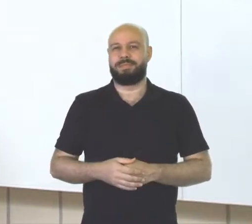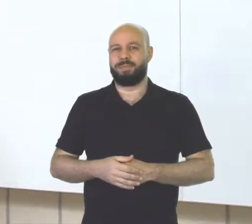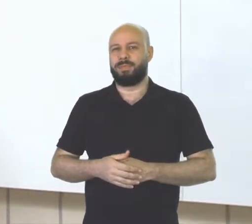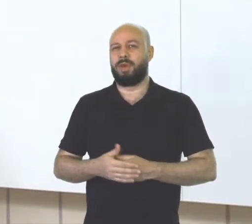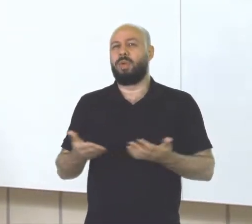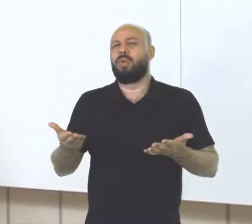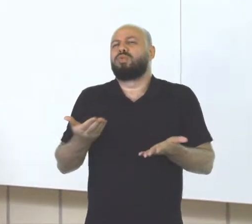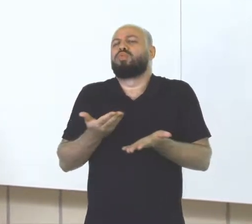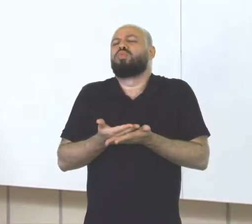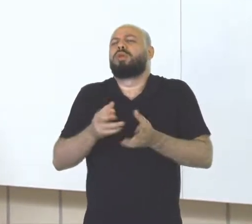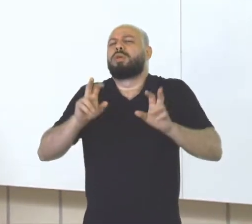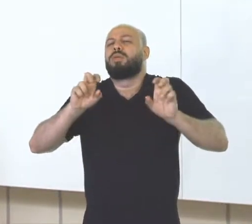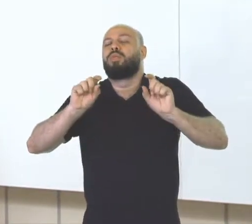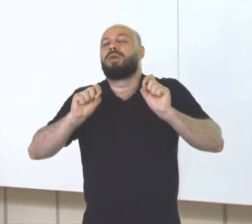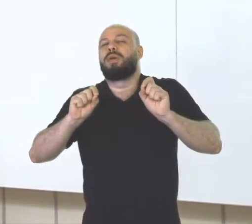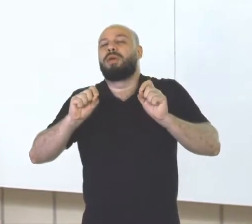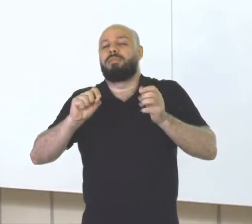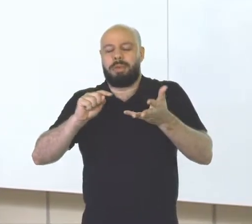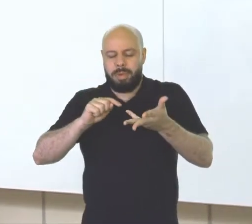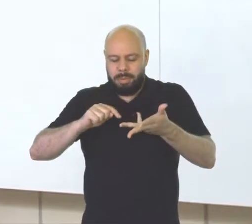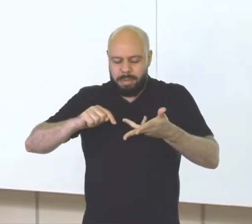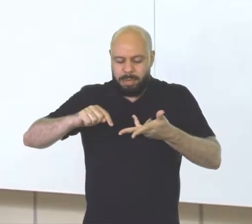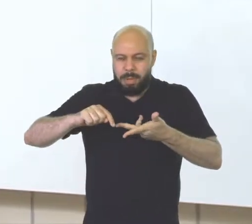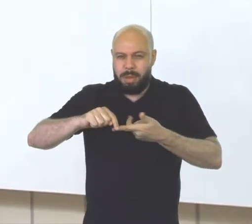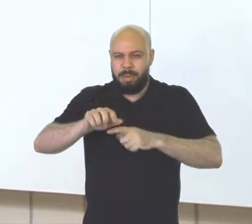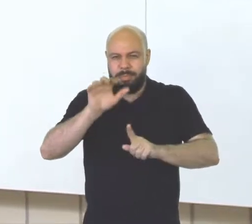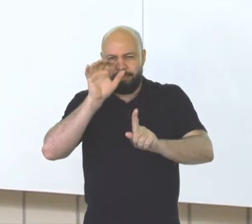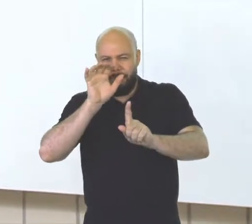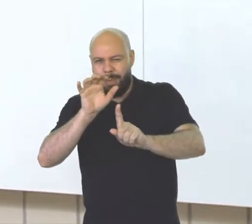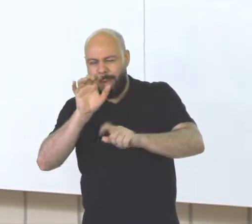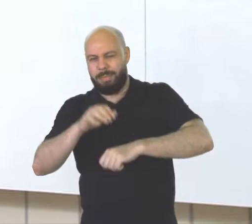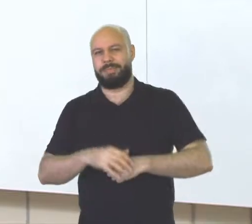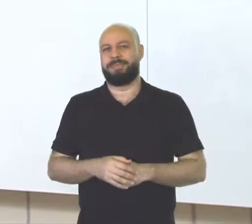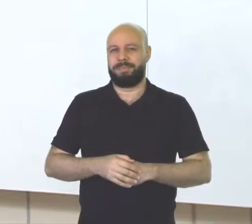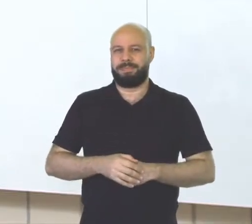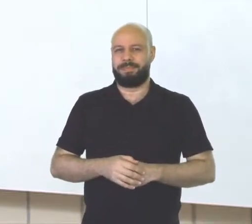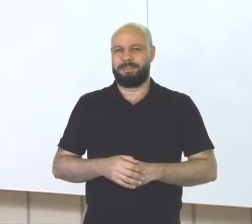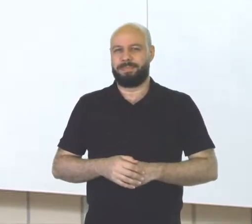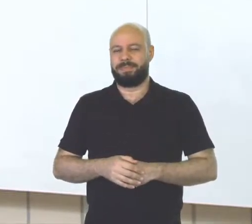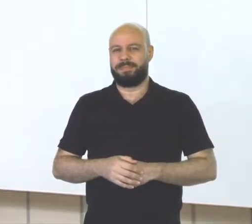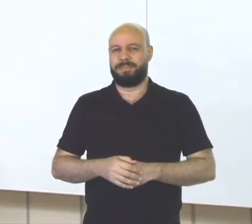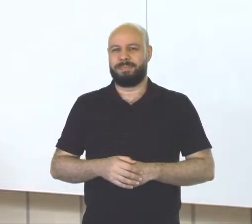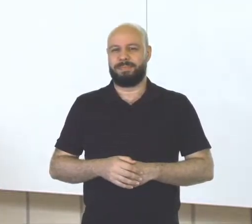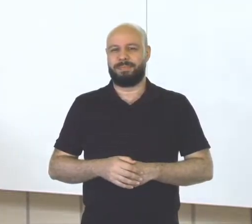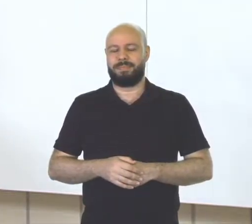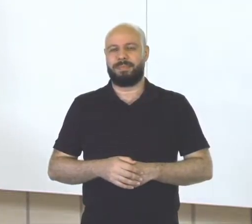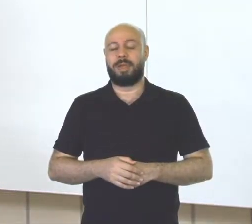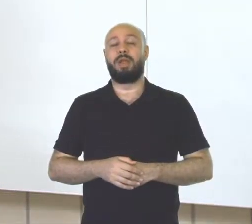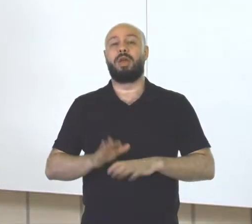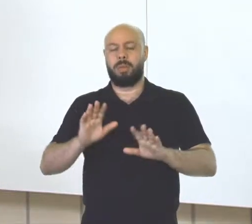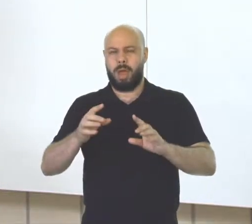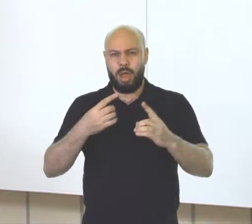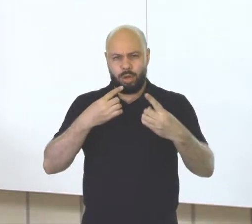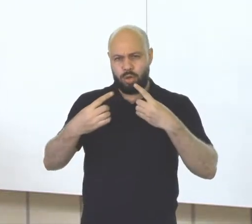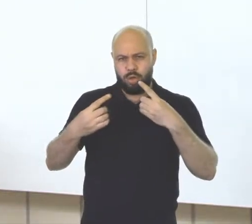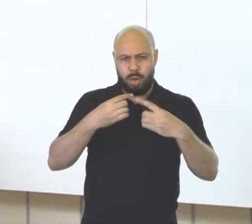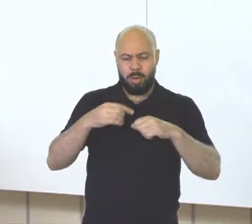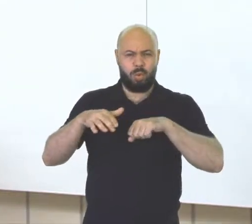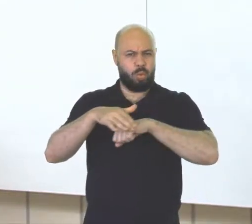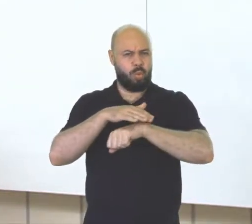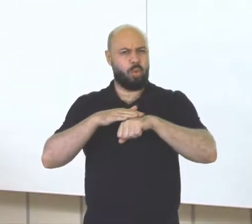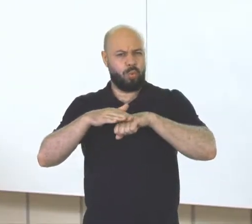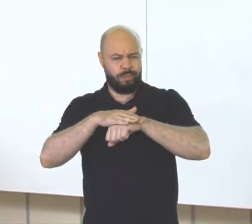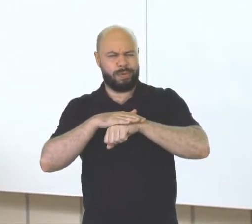estudar sobre os elementos de persuasão. Pessoal, em um diálogo, em uma